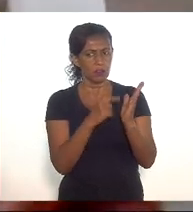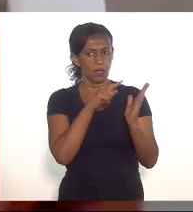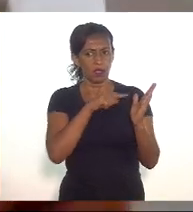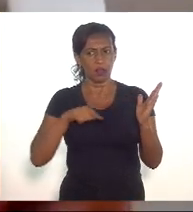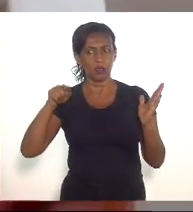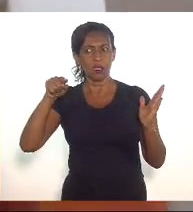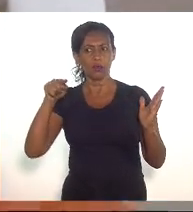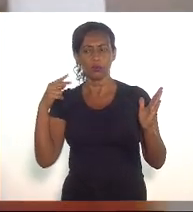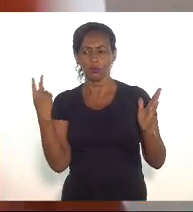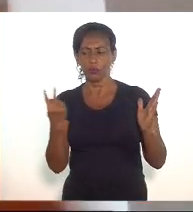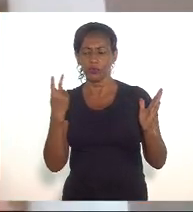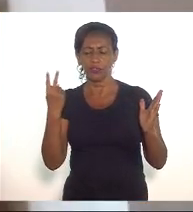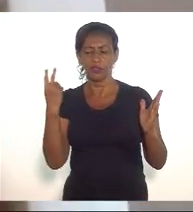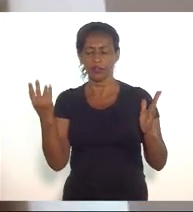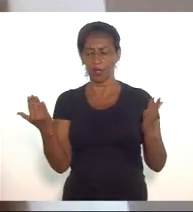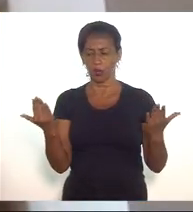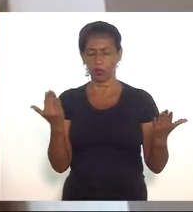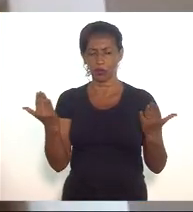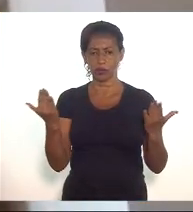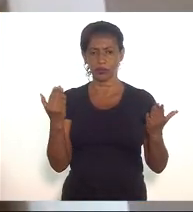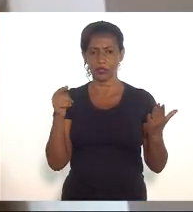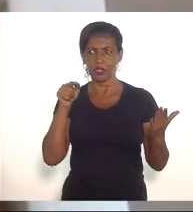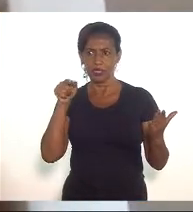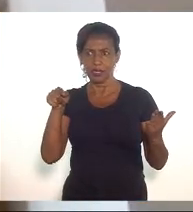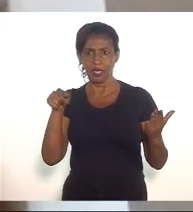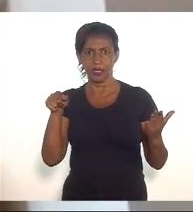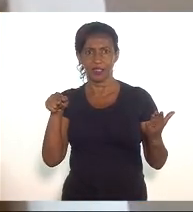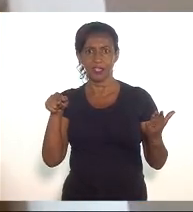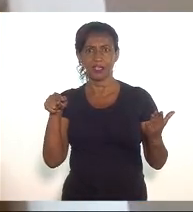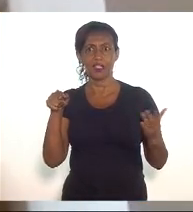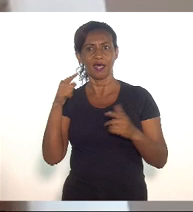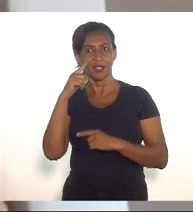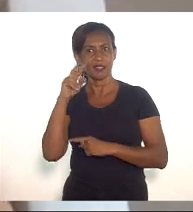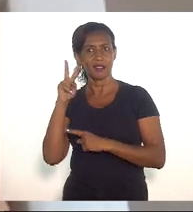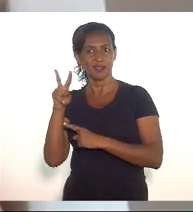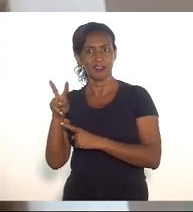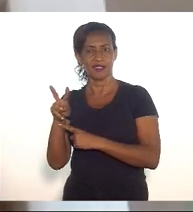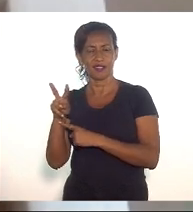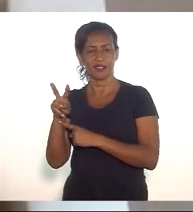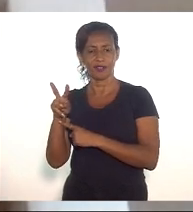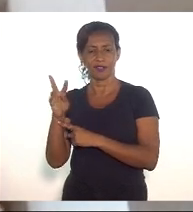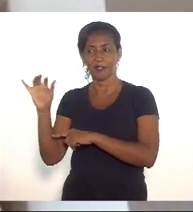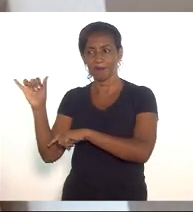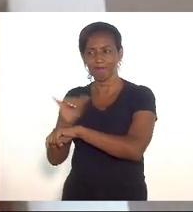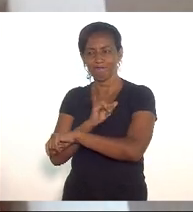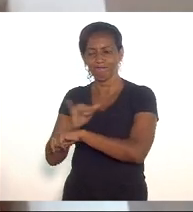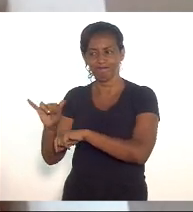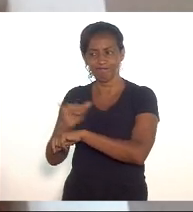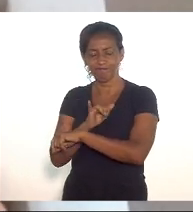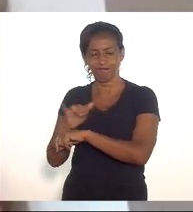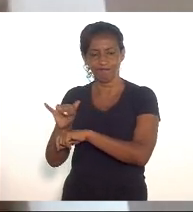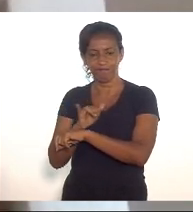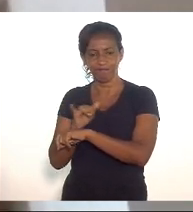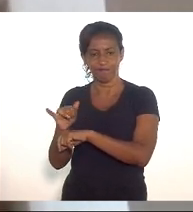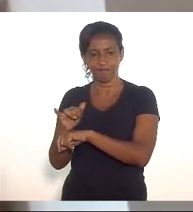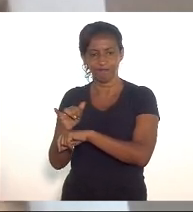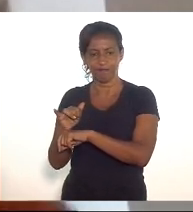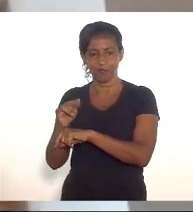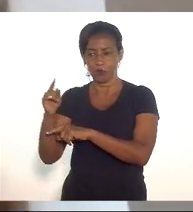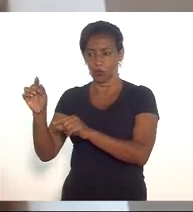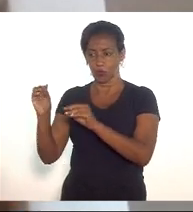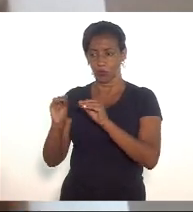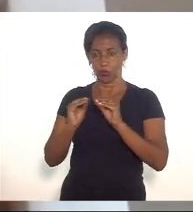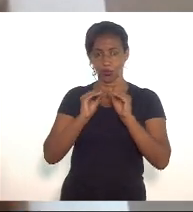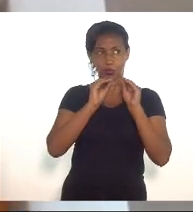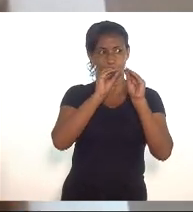valor, e é daí que nós vamos puxar, em sendo um item estratégico, no nosso sistema